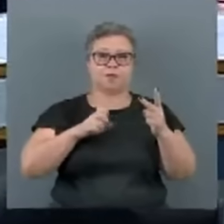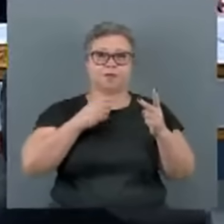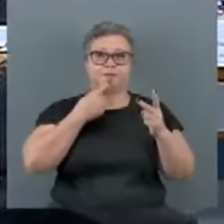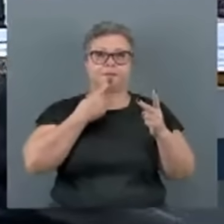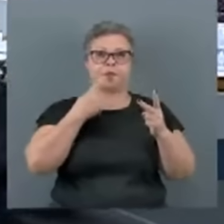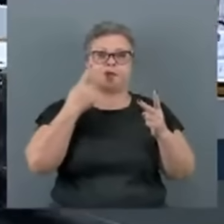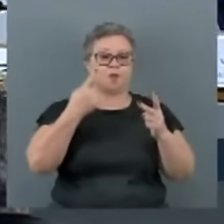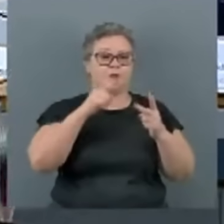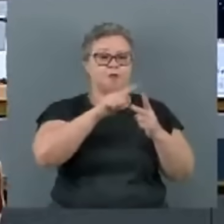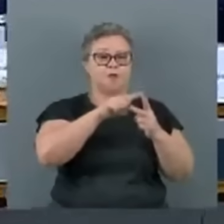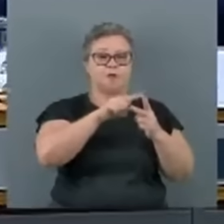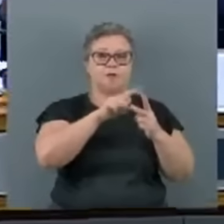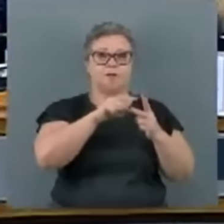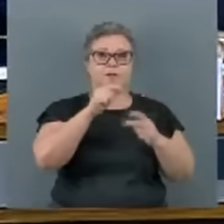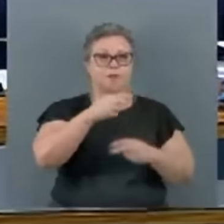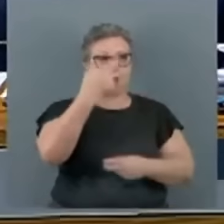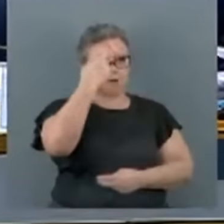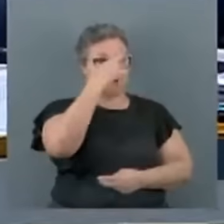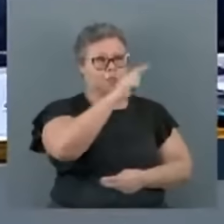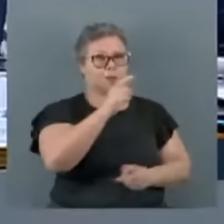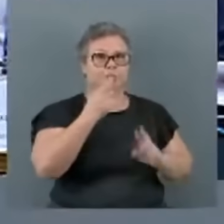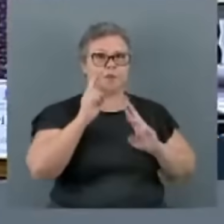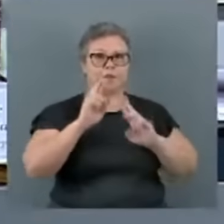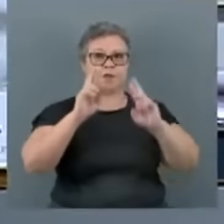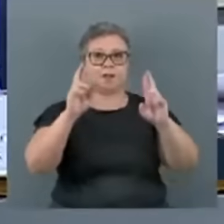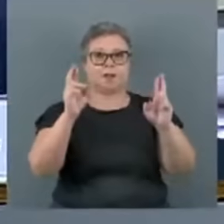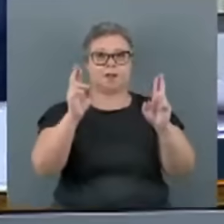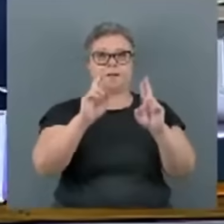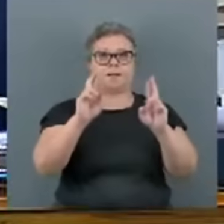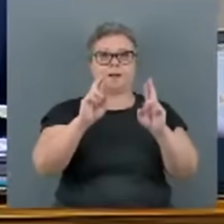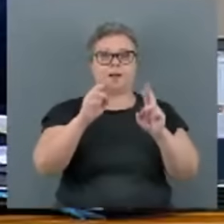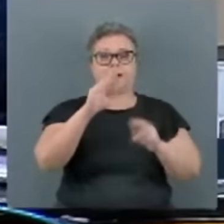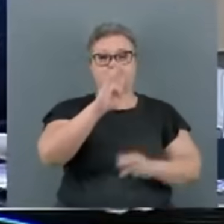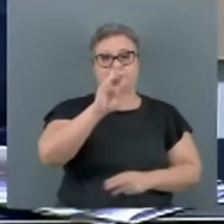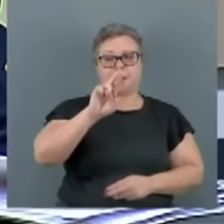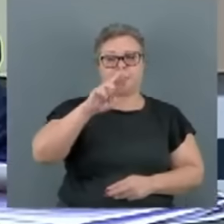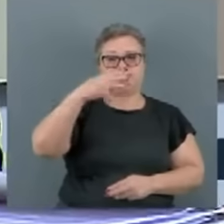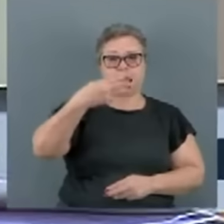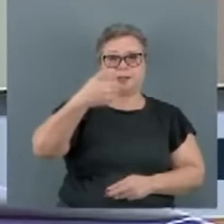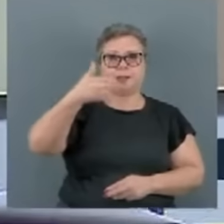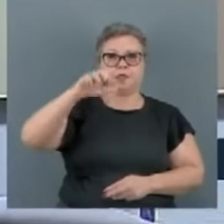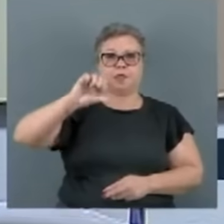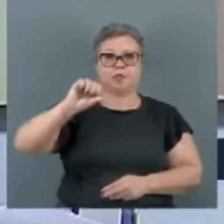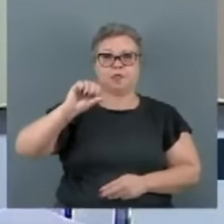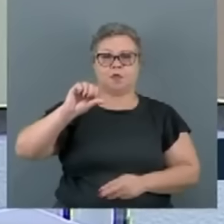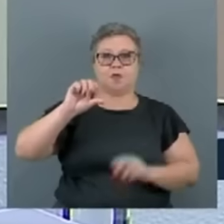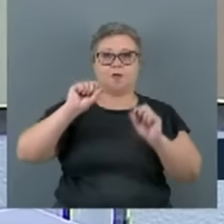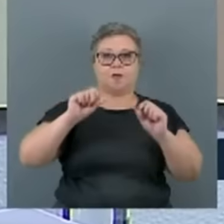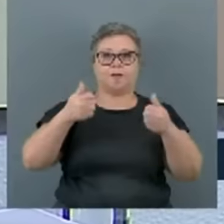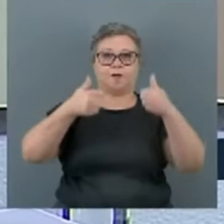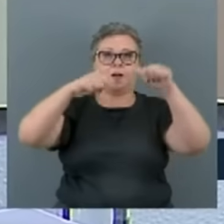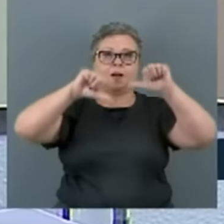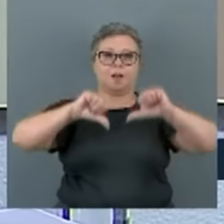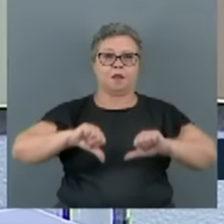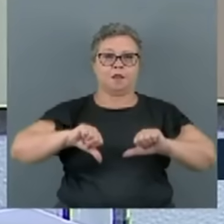Uma é que Vossa Excelência sempre se refere à BR-319... e a tragédia